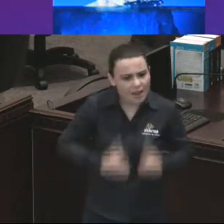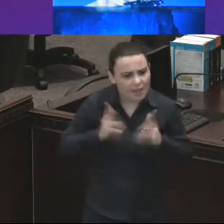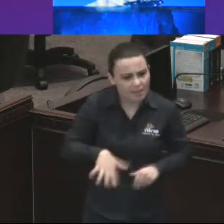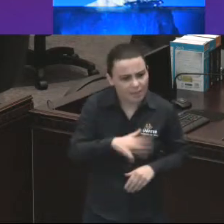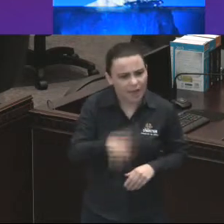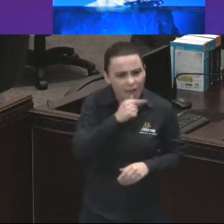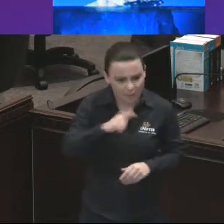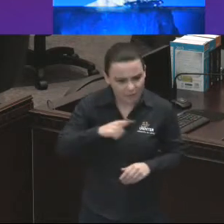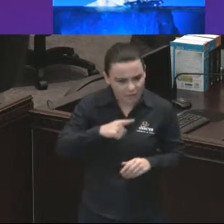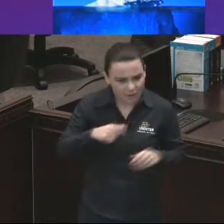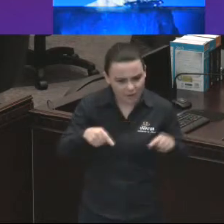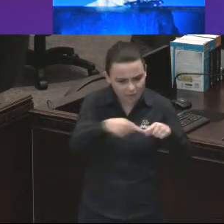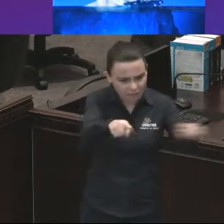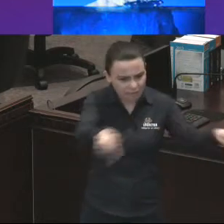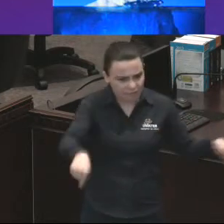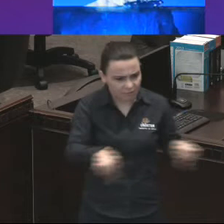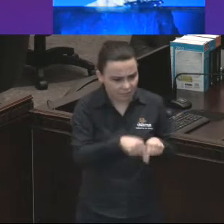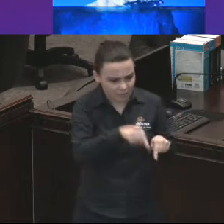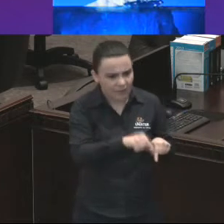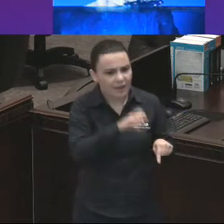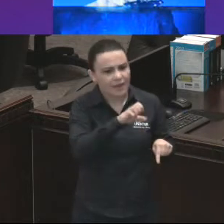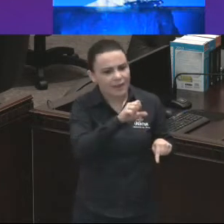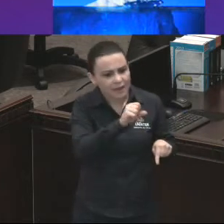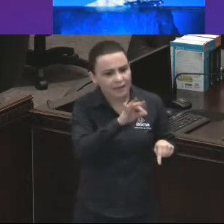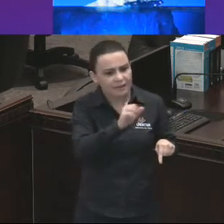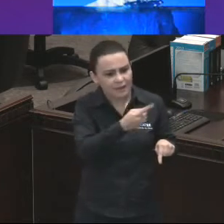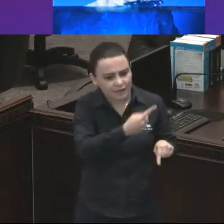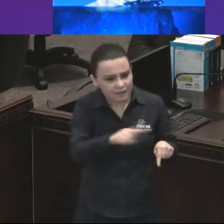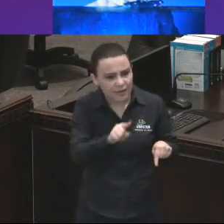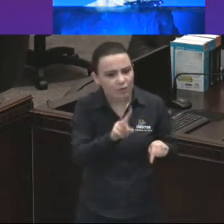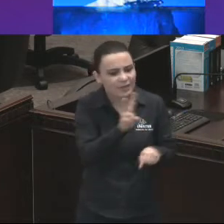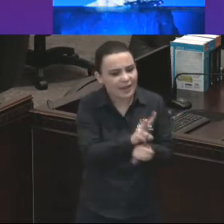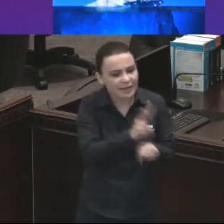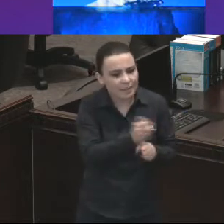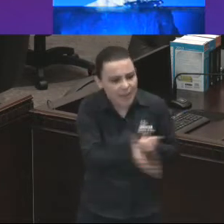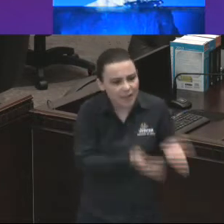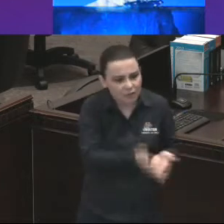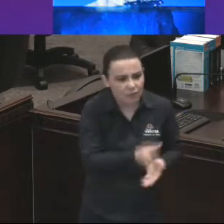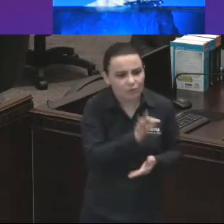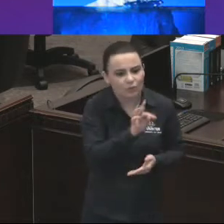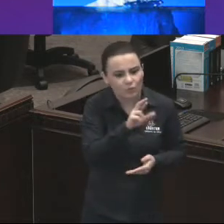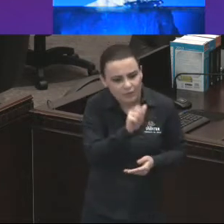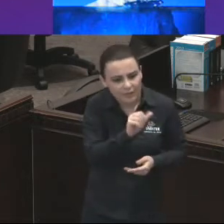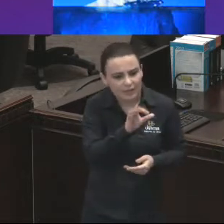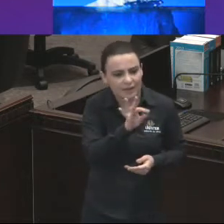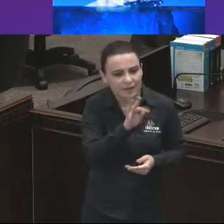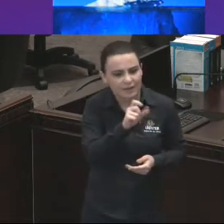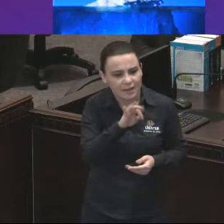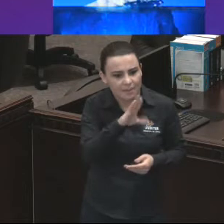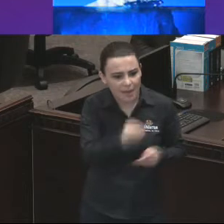isso, mesmo que a gente detecte, a gente não tem meios de retirar esse fármaco do meio